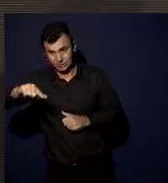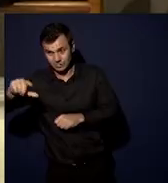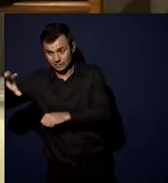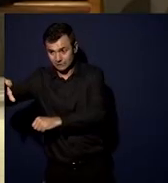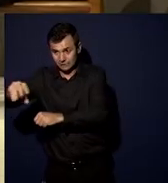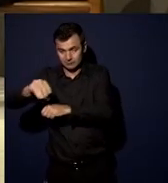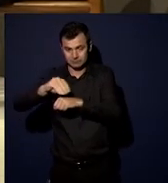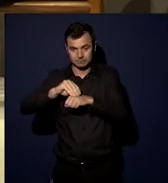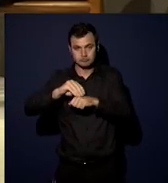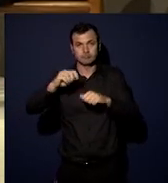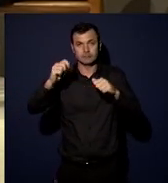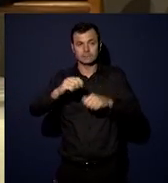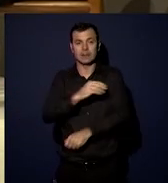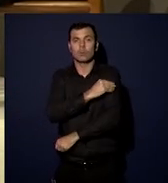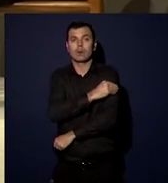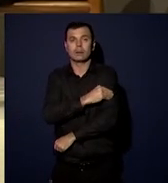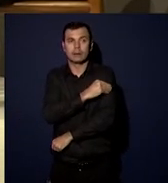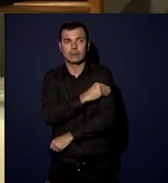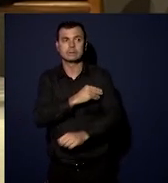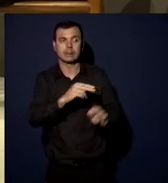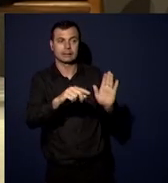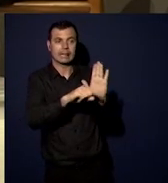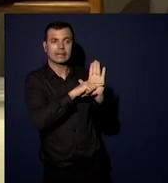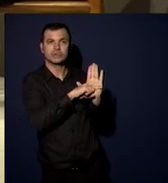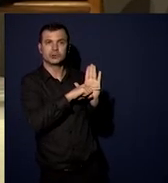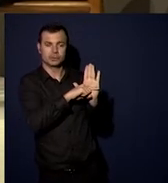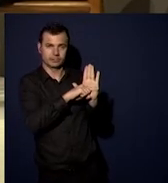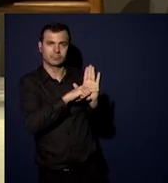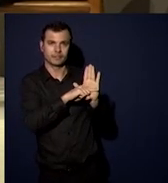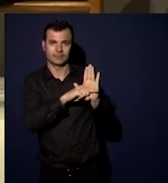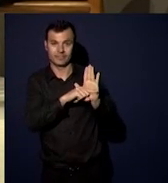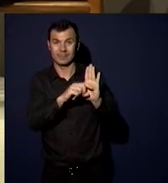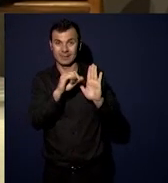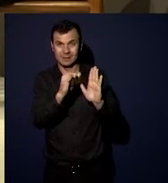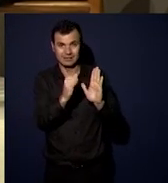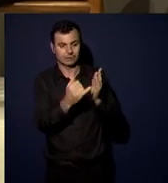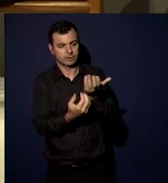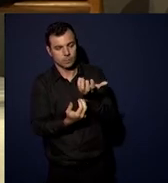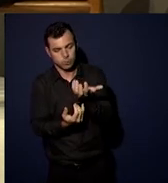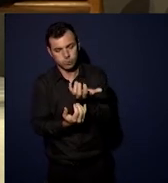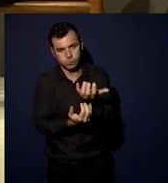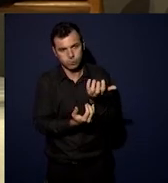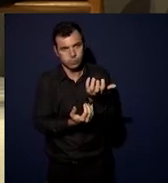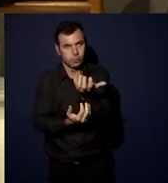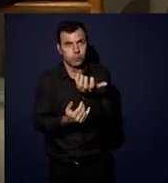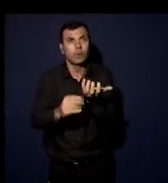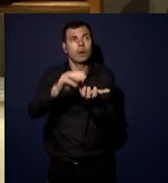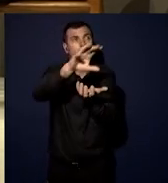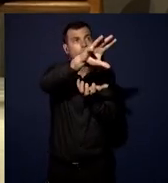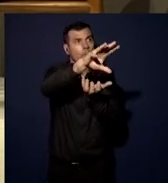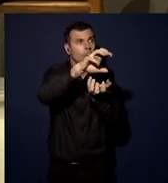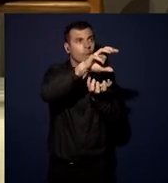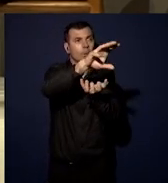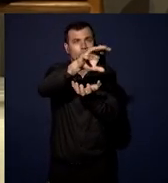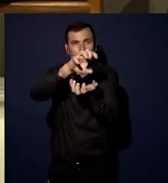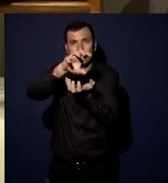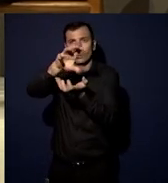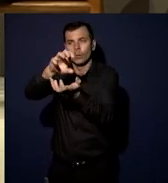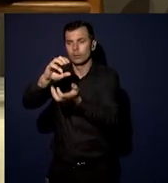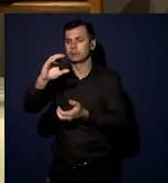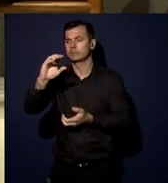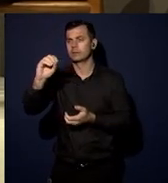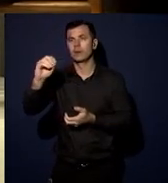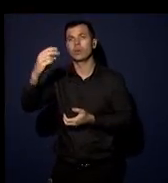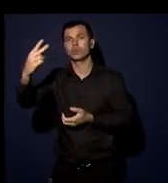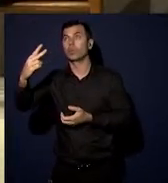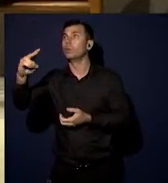etanol ser negativo portanto você queimar um ninja etanol Você tá absorvendo no ciclo inteiro CO2 da